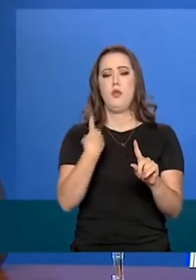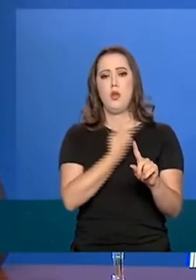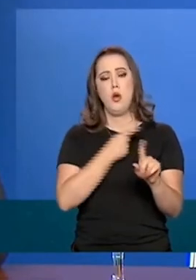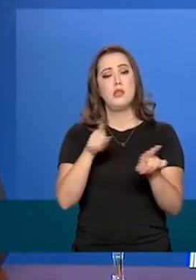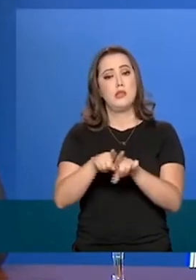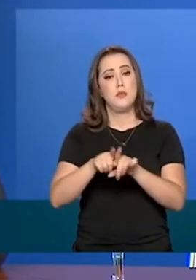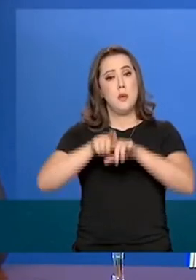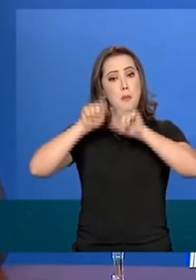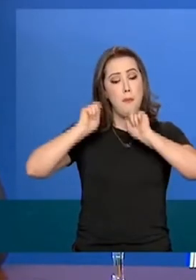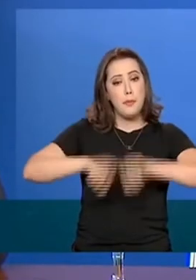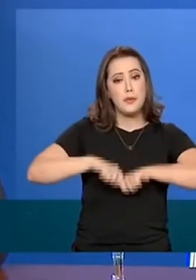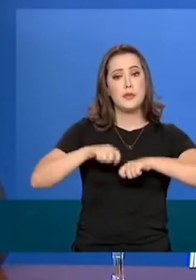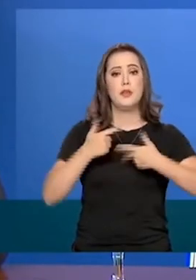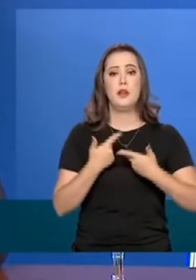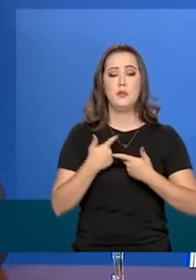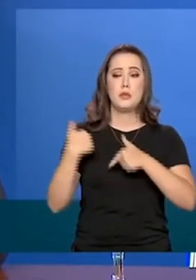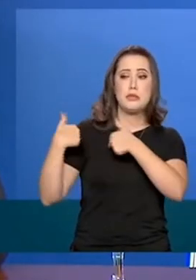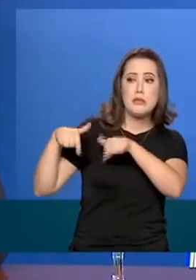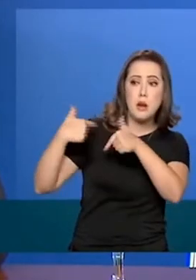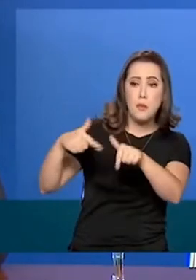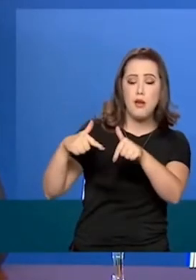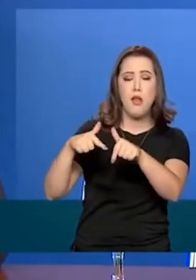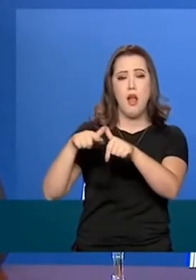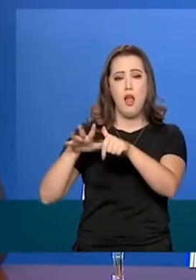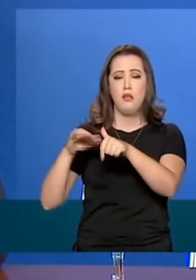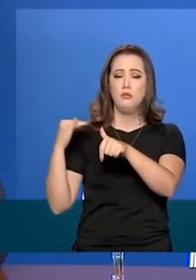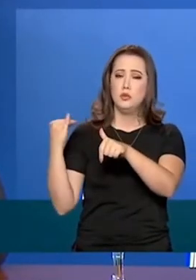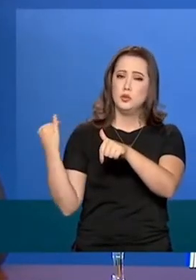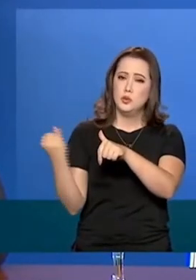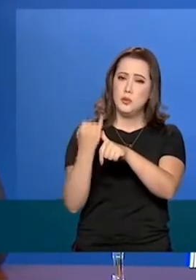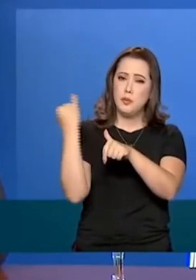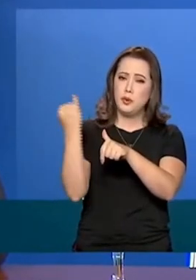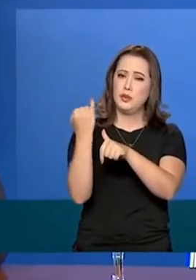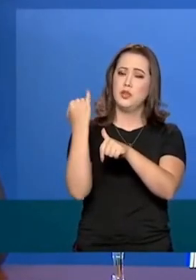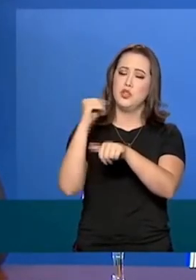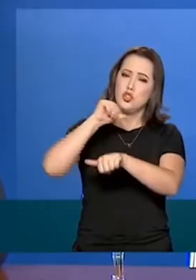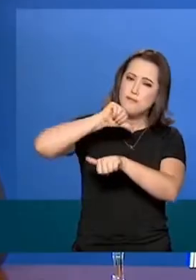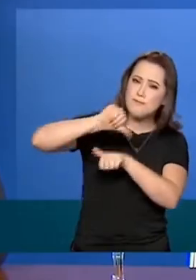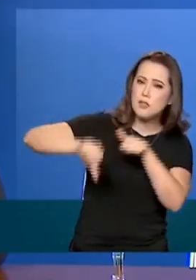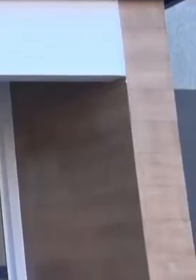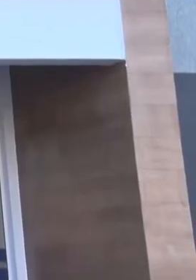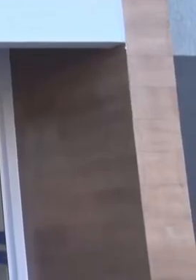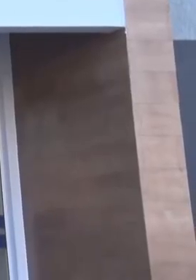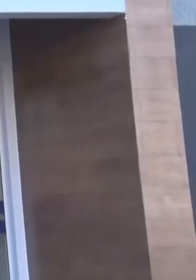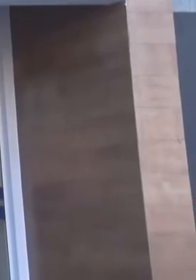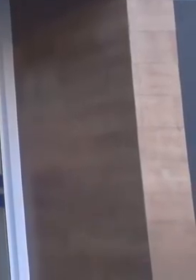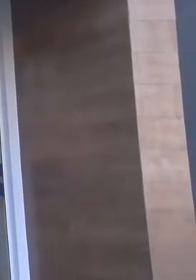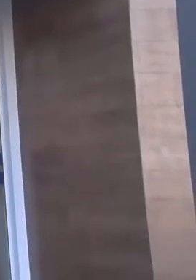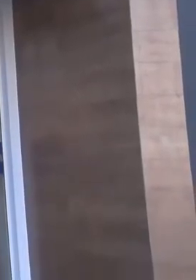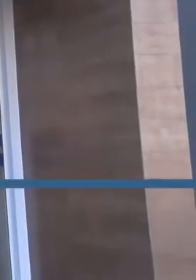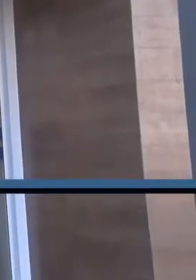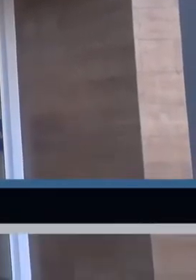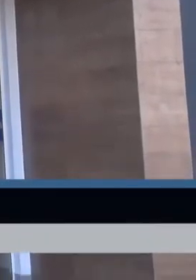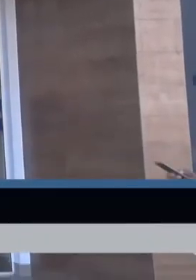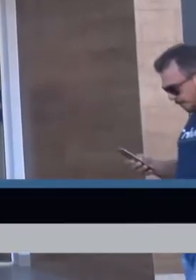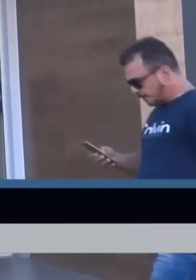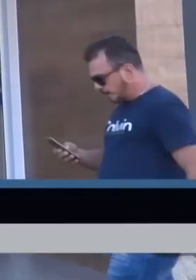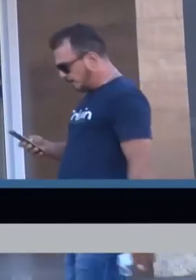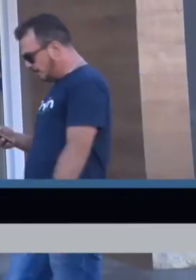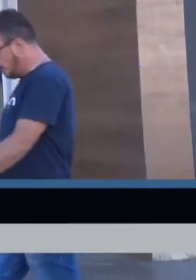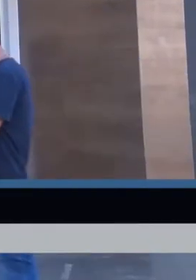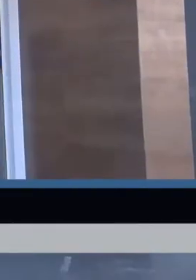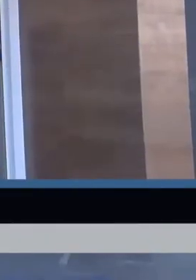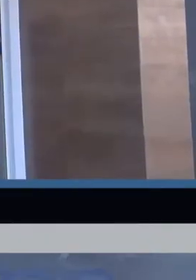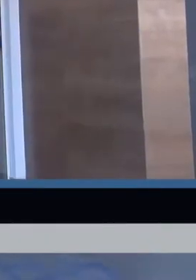poder também agir com forte peso na transformação social. O novo programa chega com o